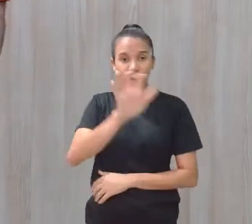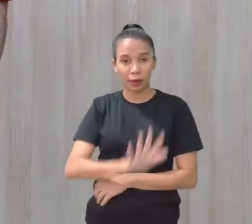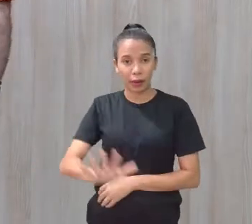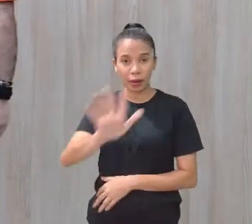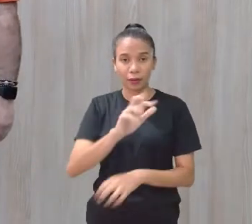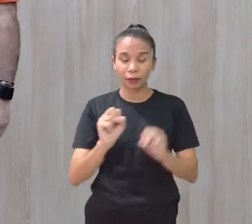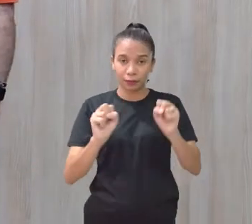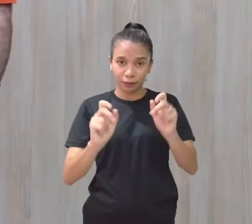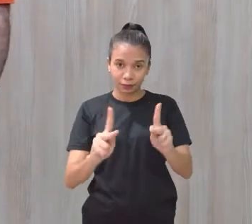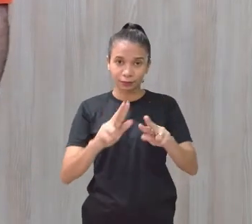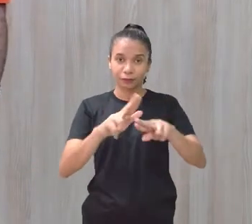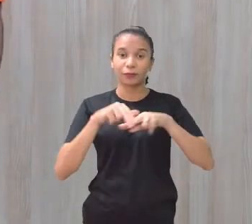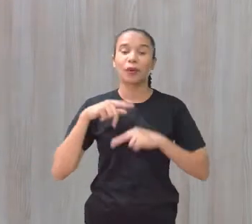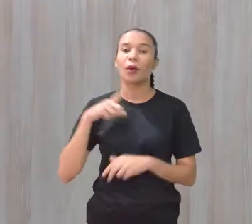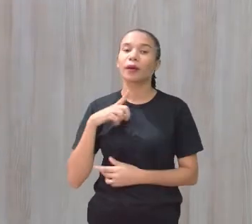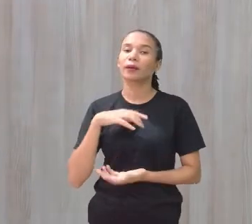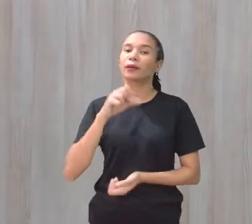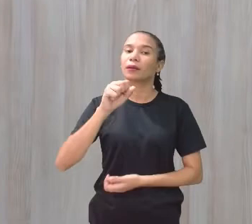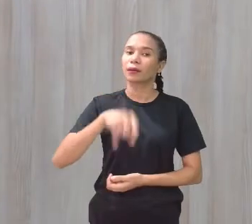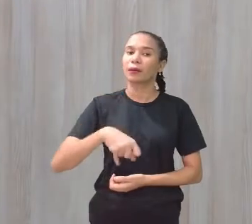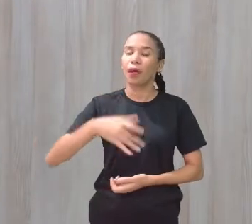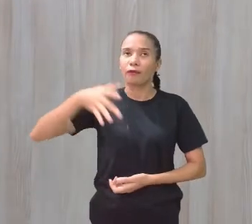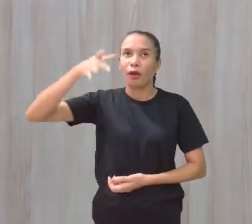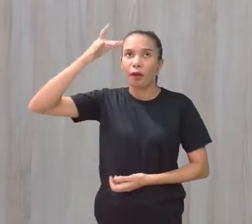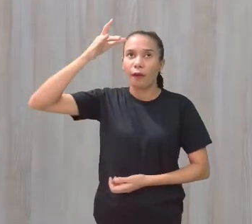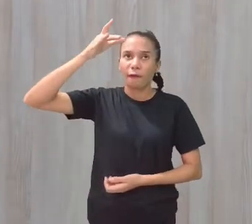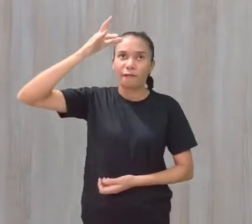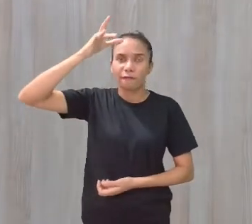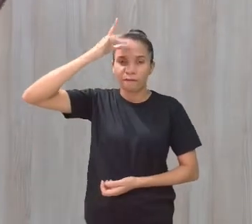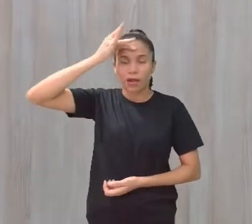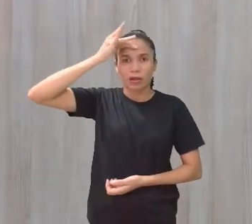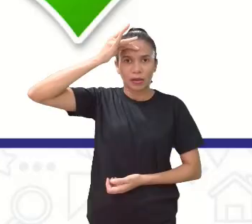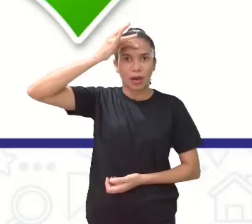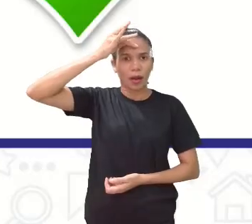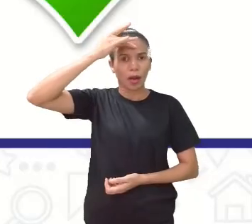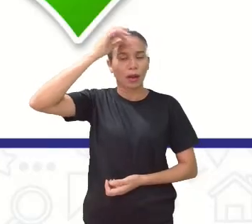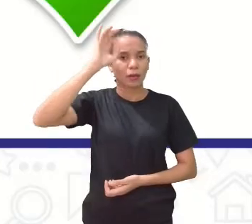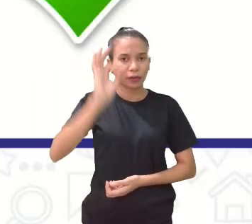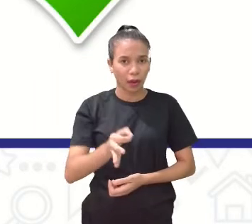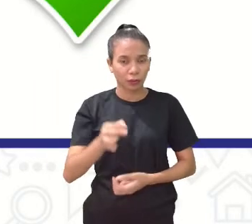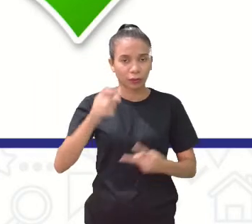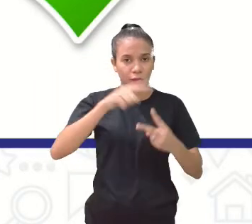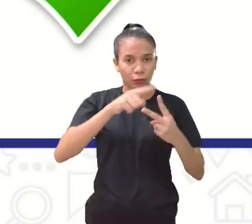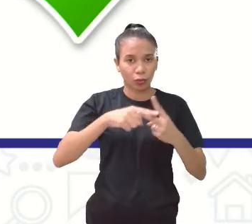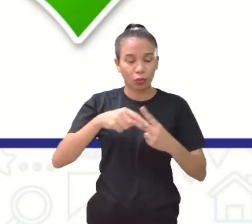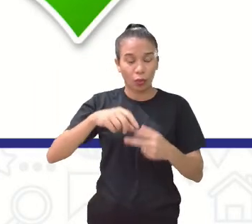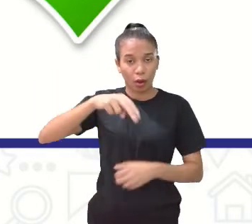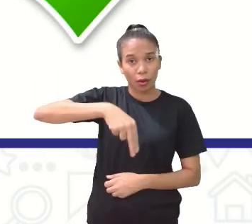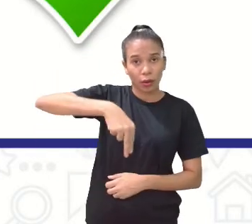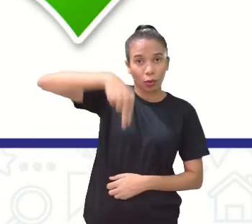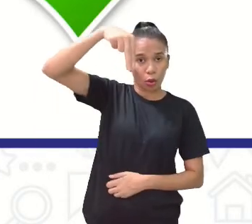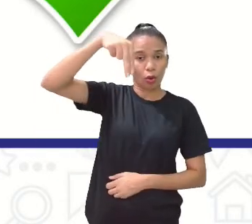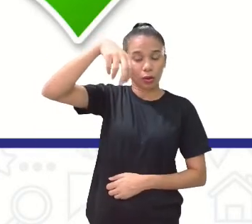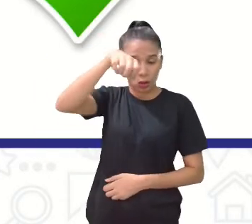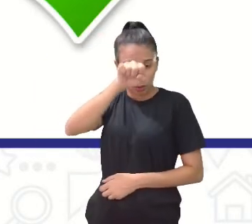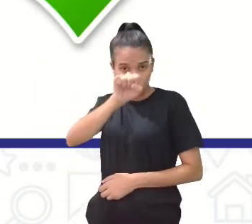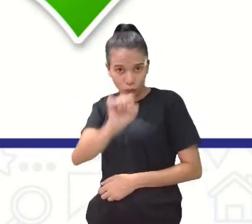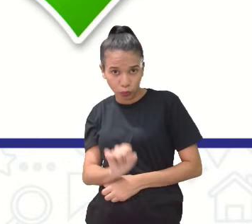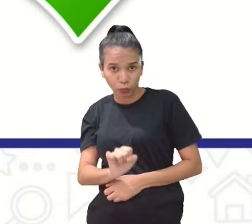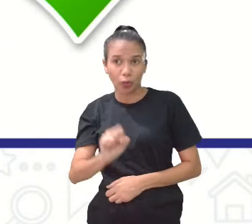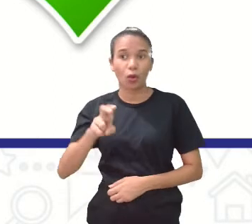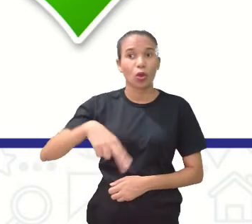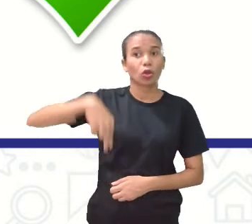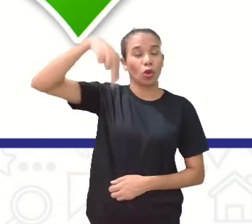ok? Então, mas fixa aí, né? Tenta gravar aí 2 regiões, o norte e o sul. No norte,